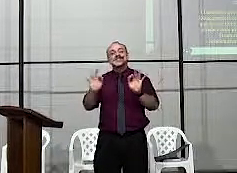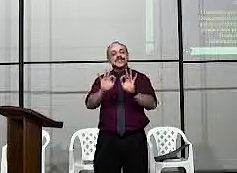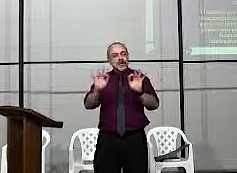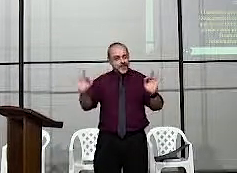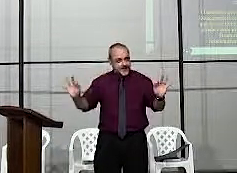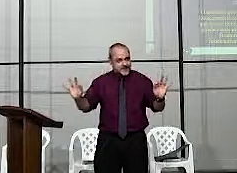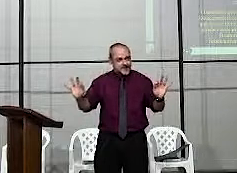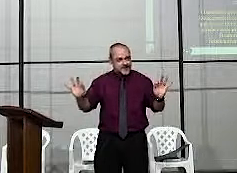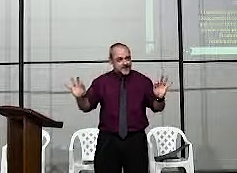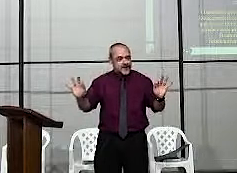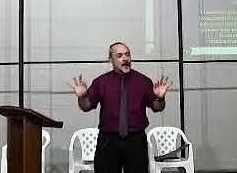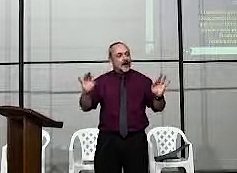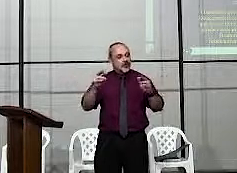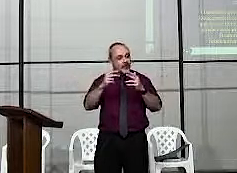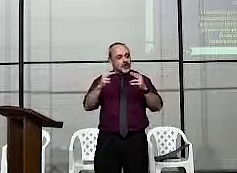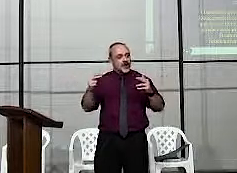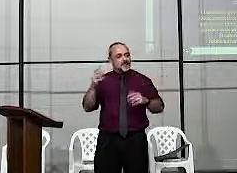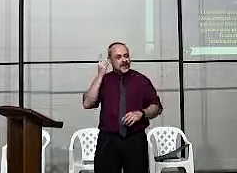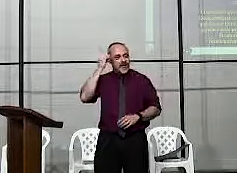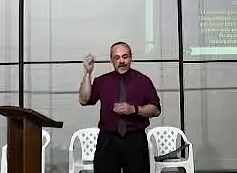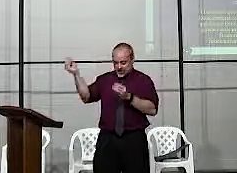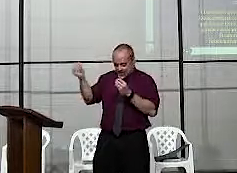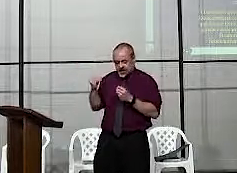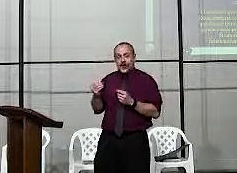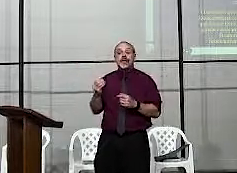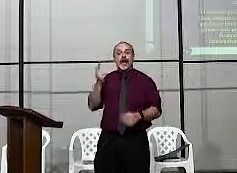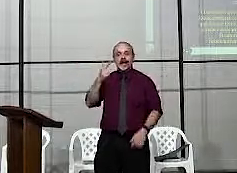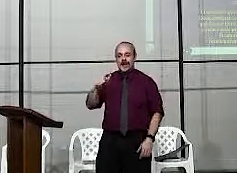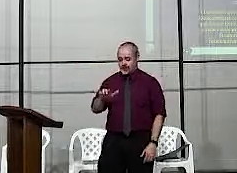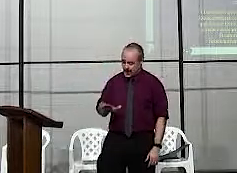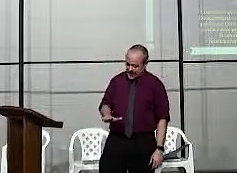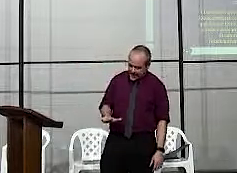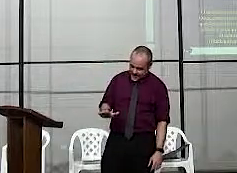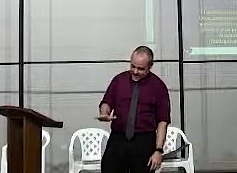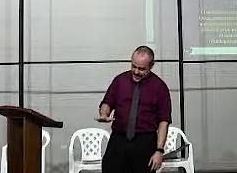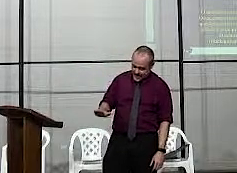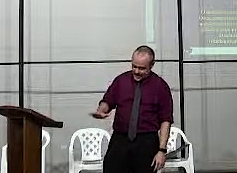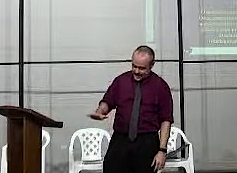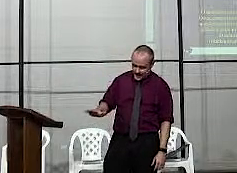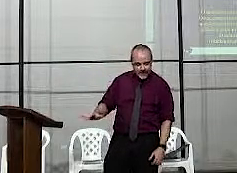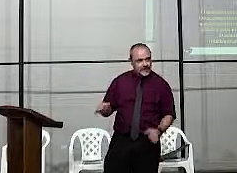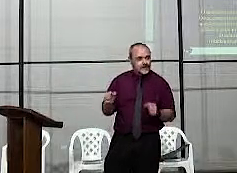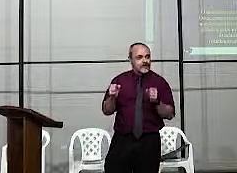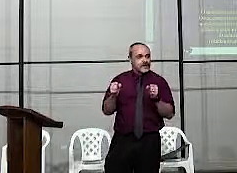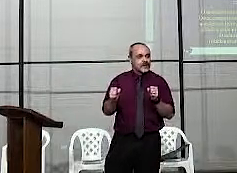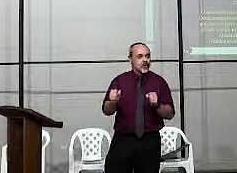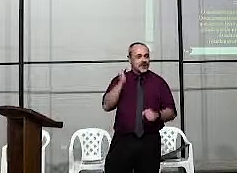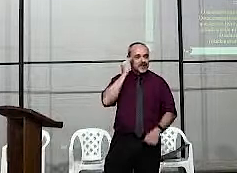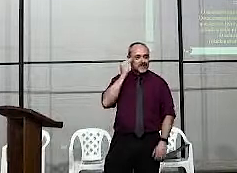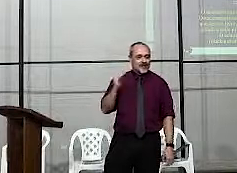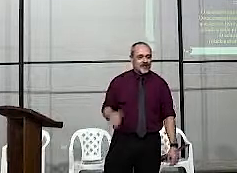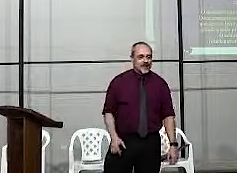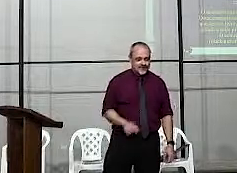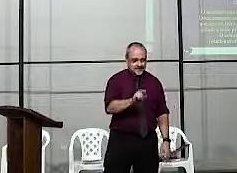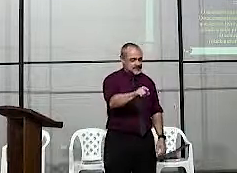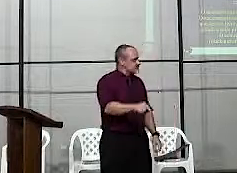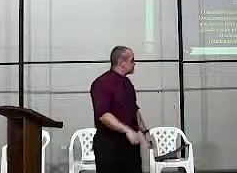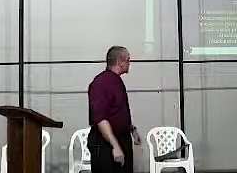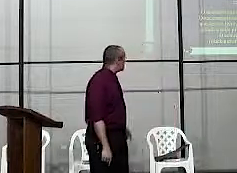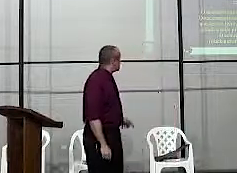É simples. Alguma coisa que Deus nos deu que ainda uma criança pode